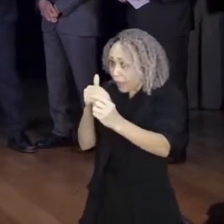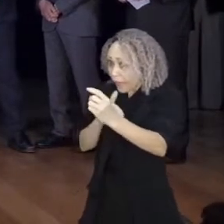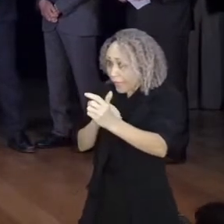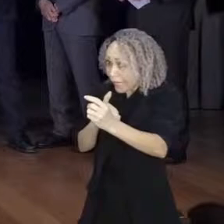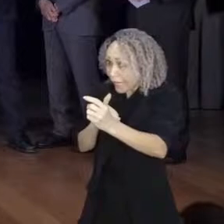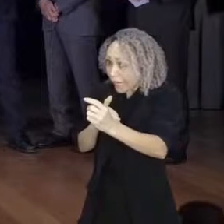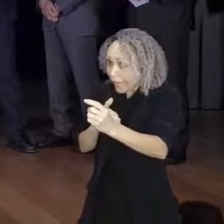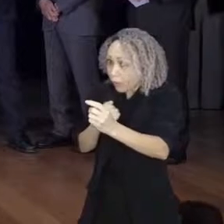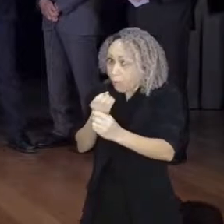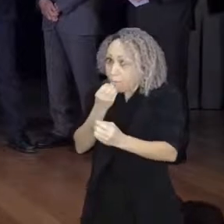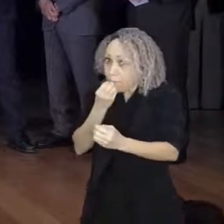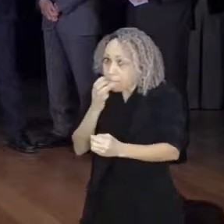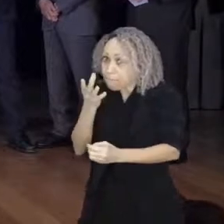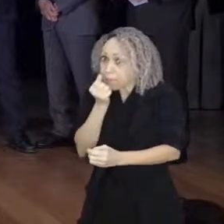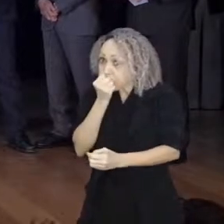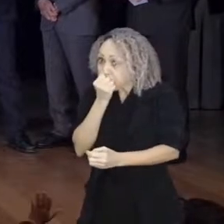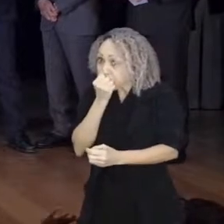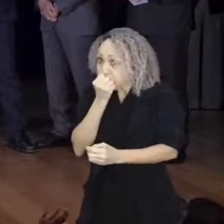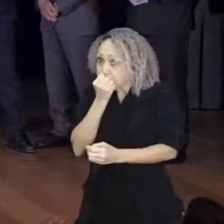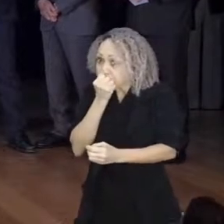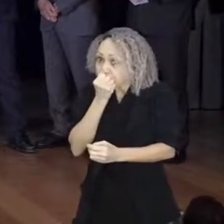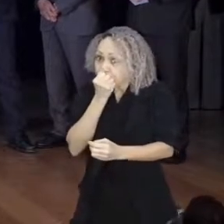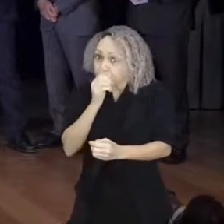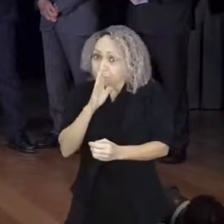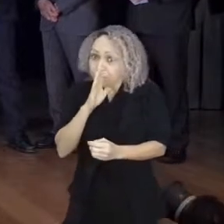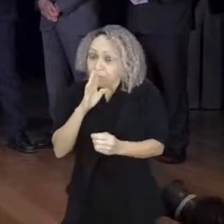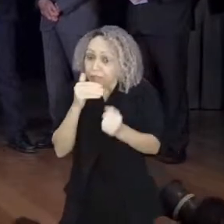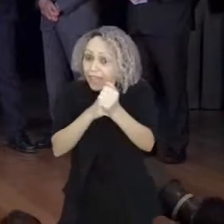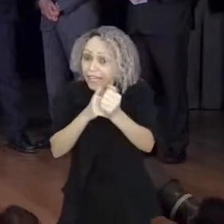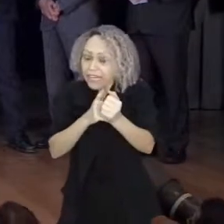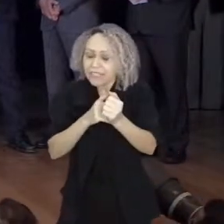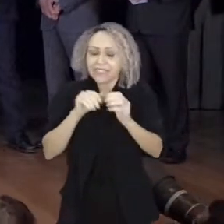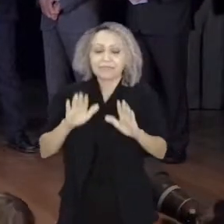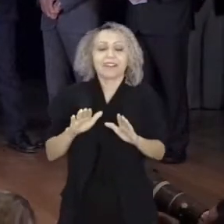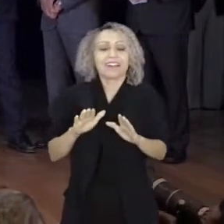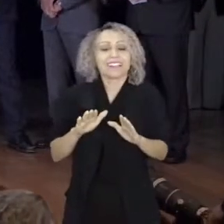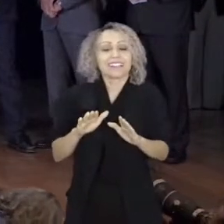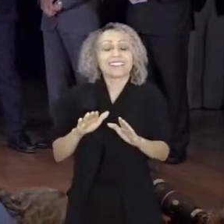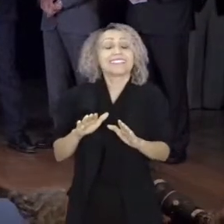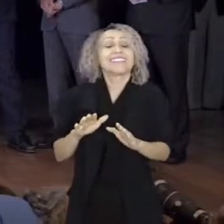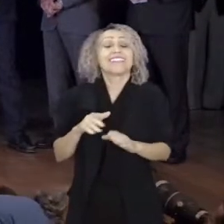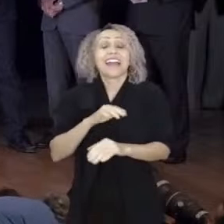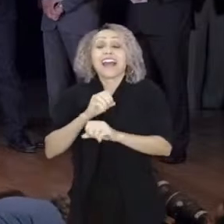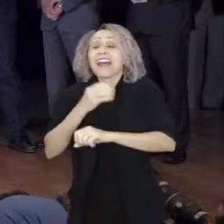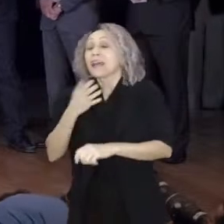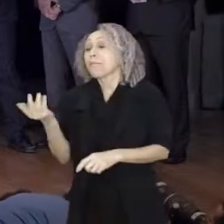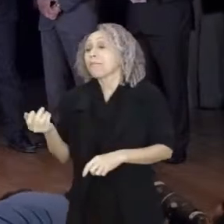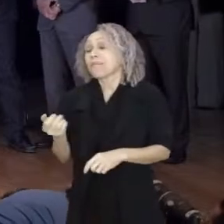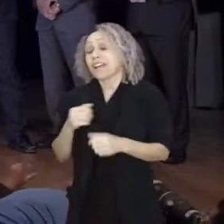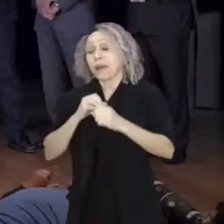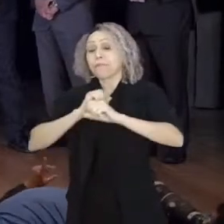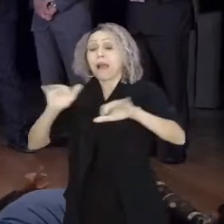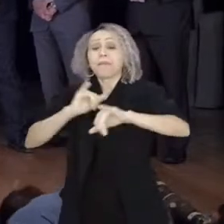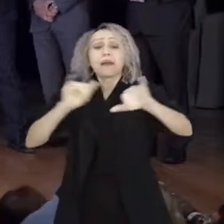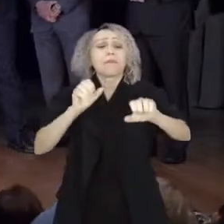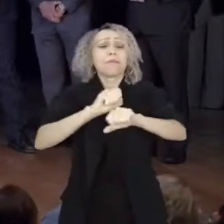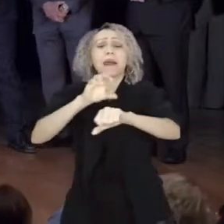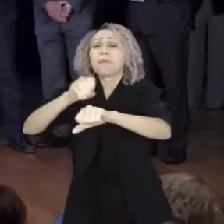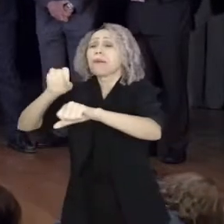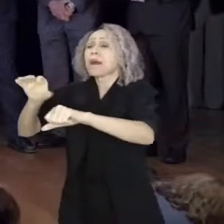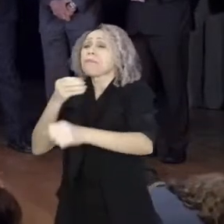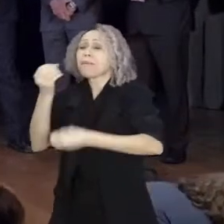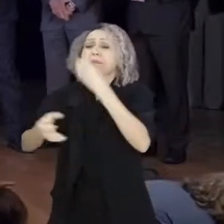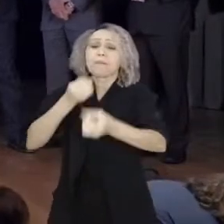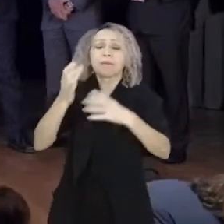ceia para que ele conte para alguém. Então, mas nós vamos tratar com muito carinho. Isso, a semana que vem eu pretendo